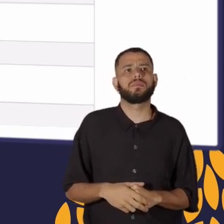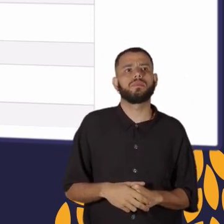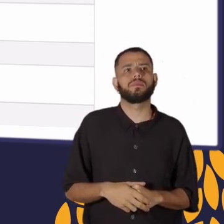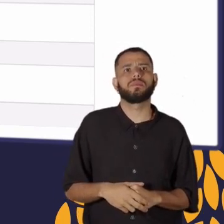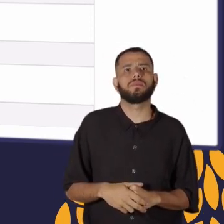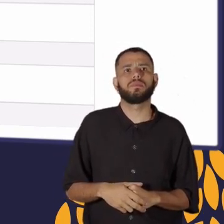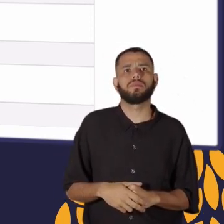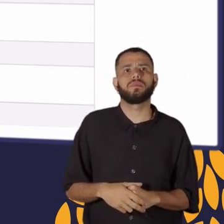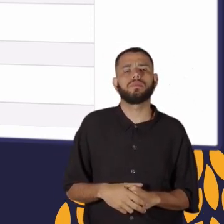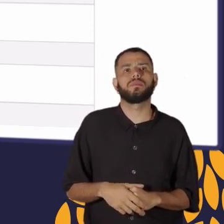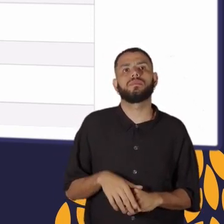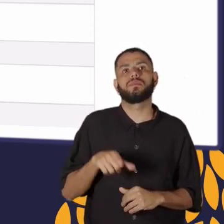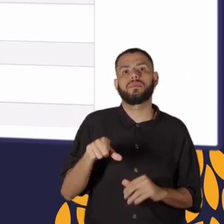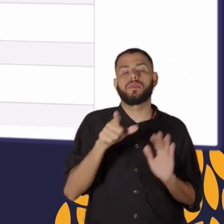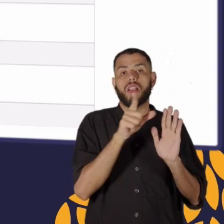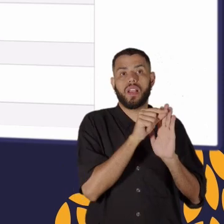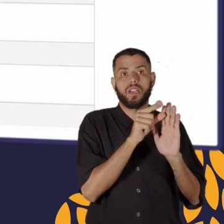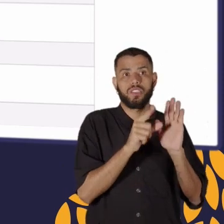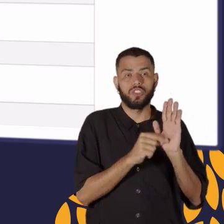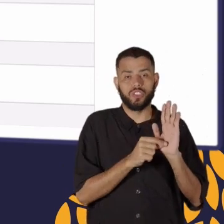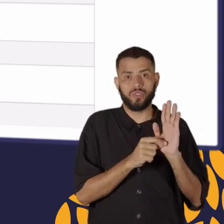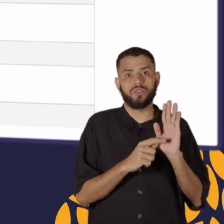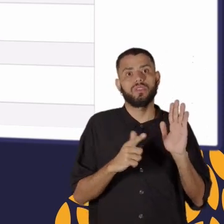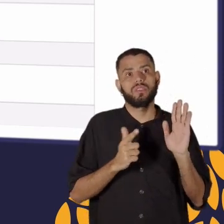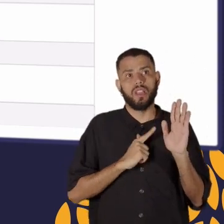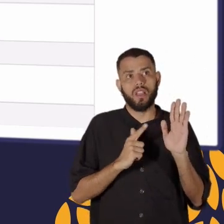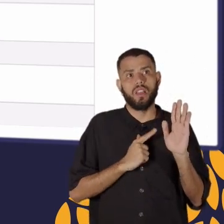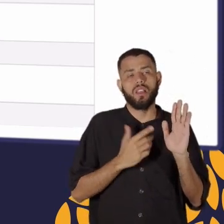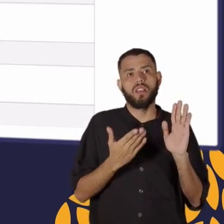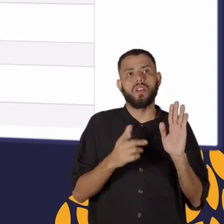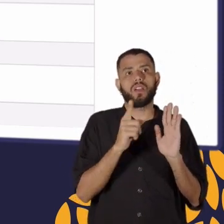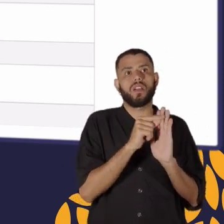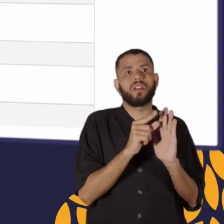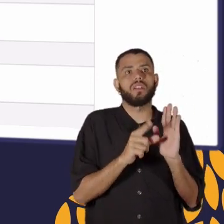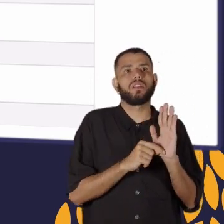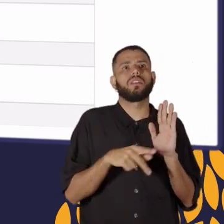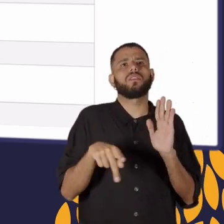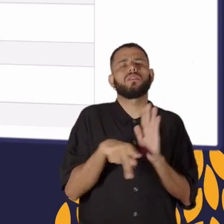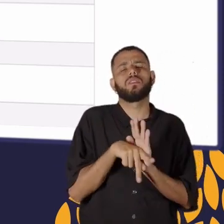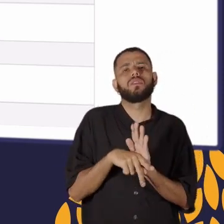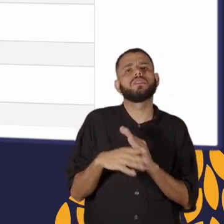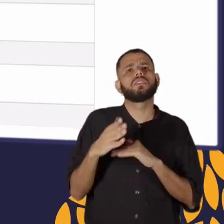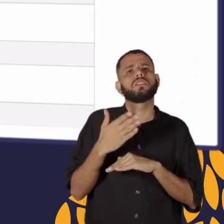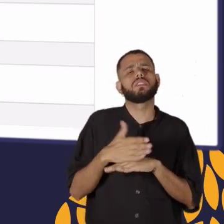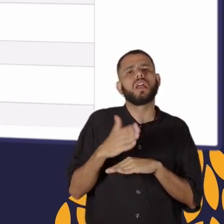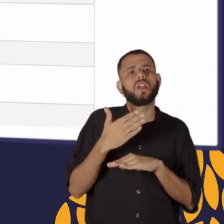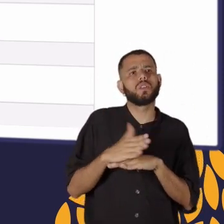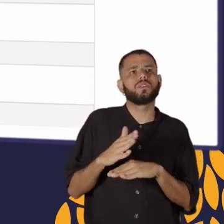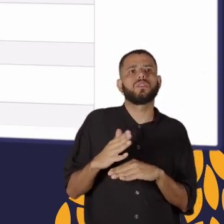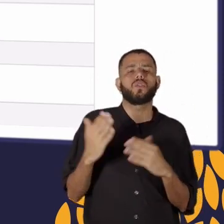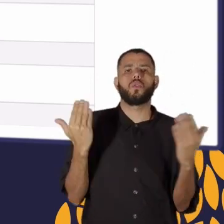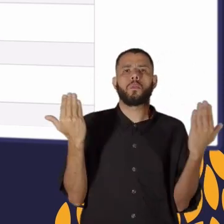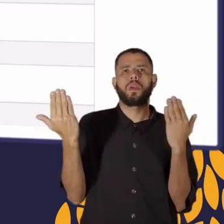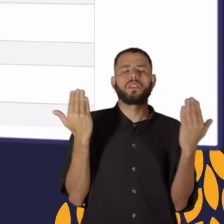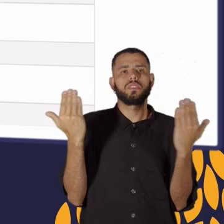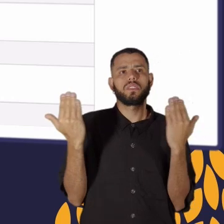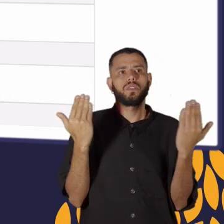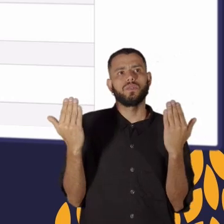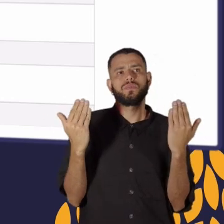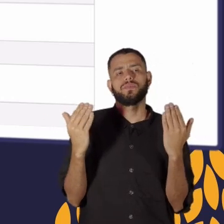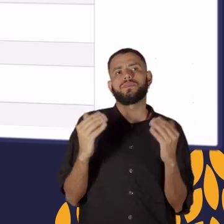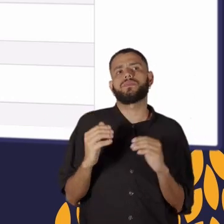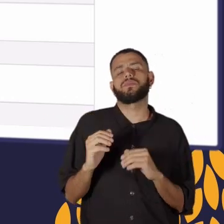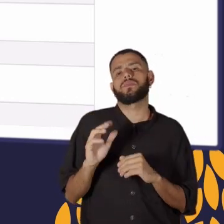o nosso artigo que está submetido, que é o artigo do ensaio clínico, que é a comparação do canabidiol com o